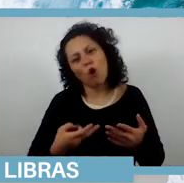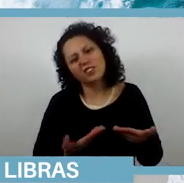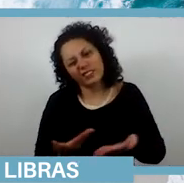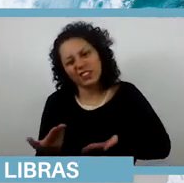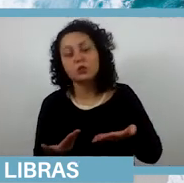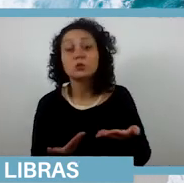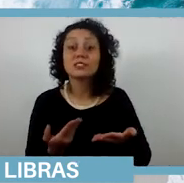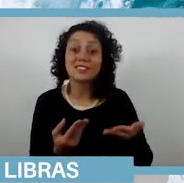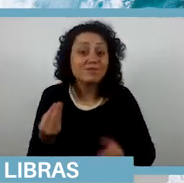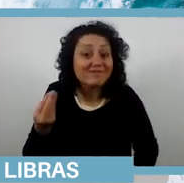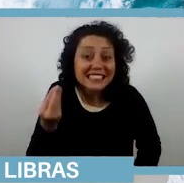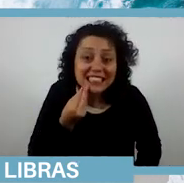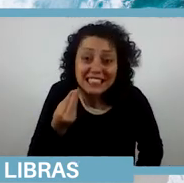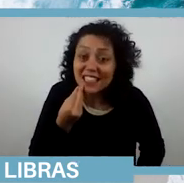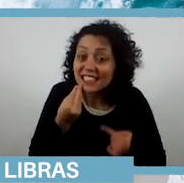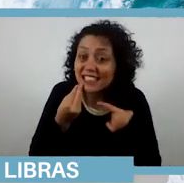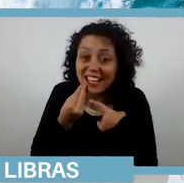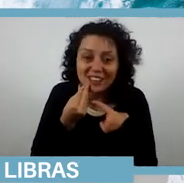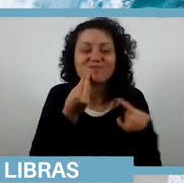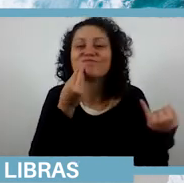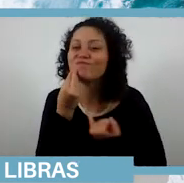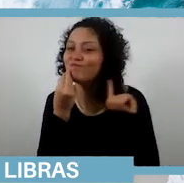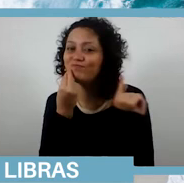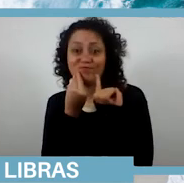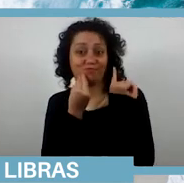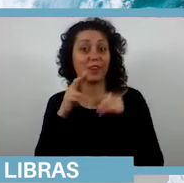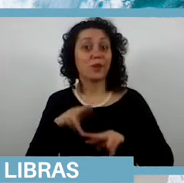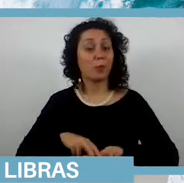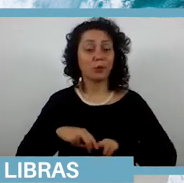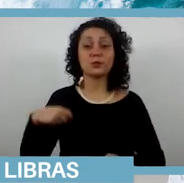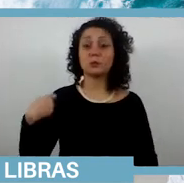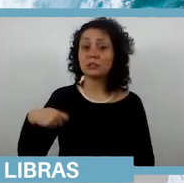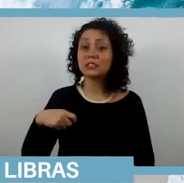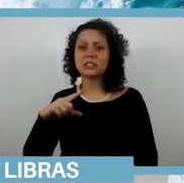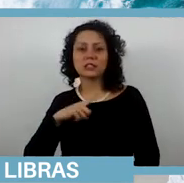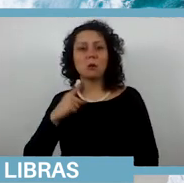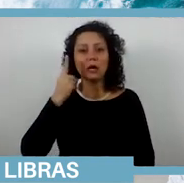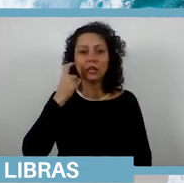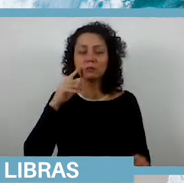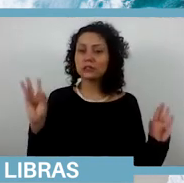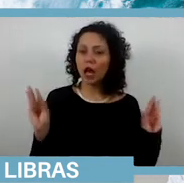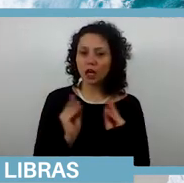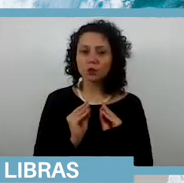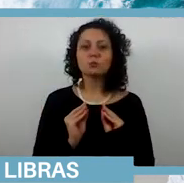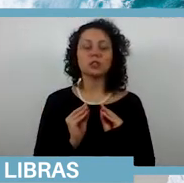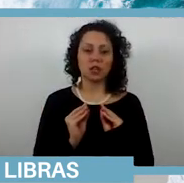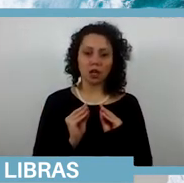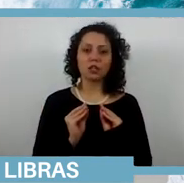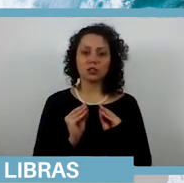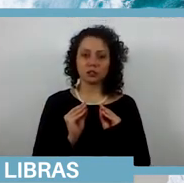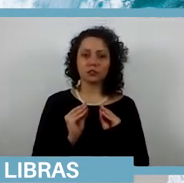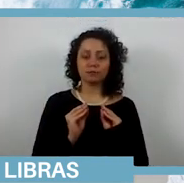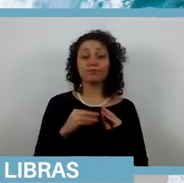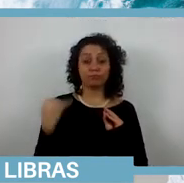testar é muito importante e para isso a gente tem que chegar numa ideia mais enxuta então depois de ter você tem que saber